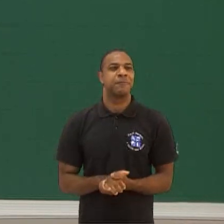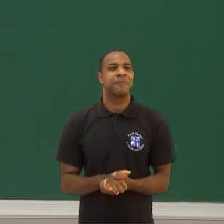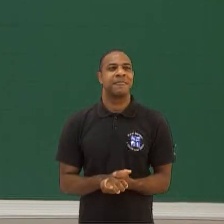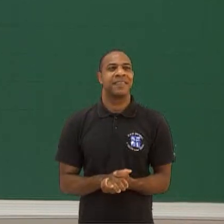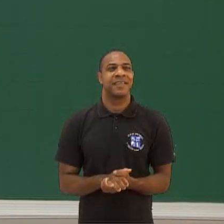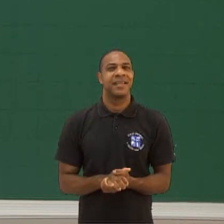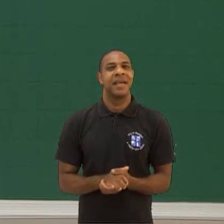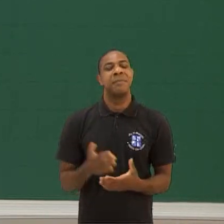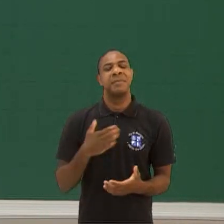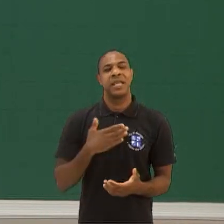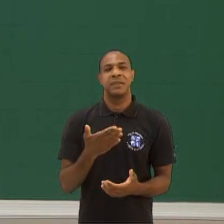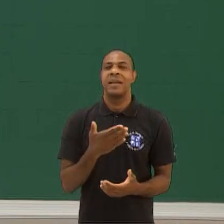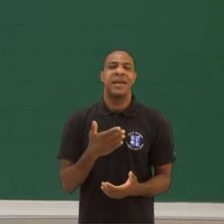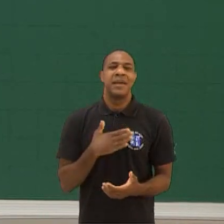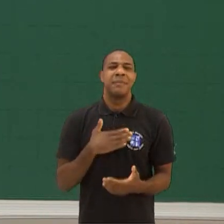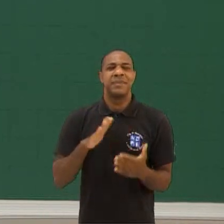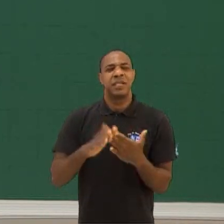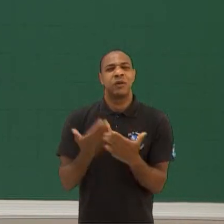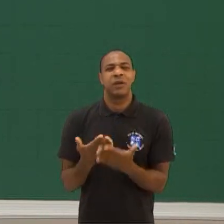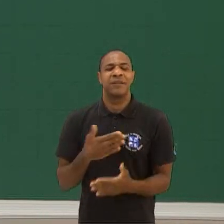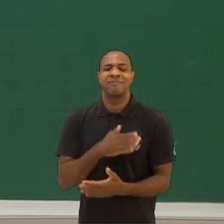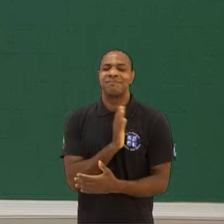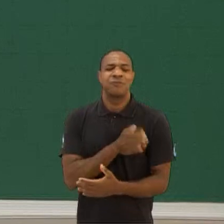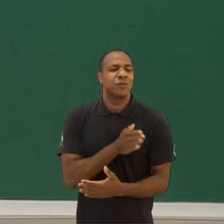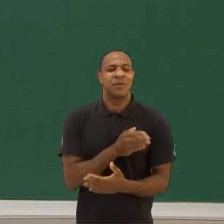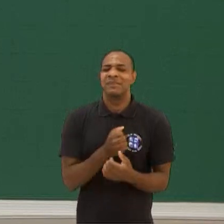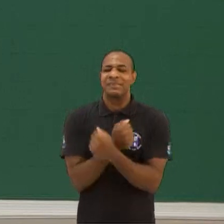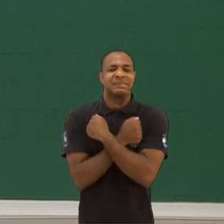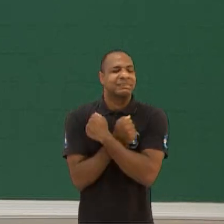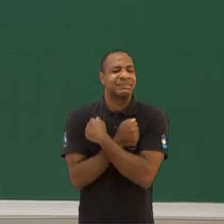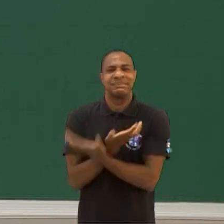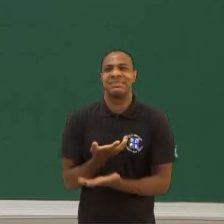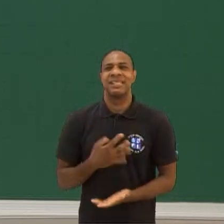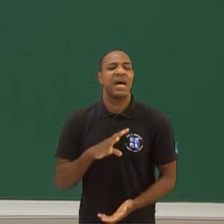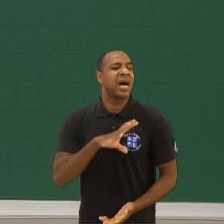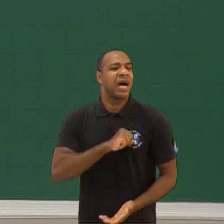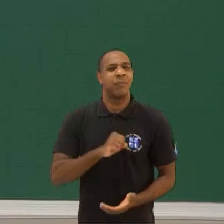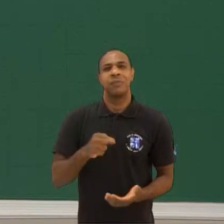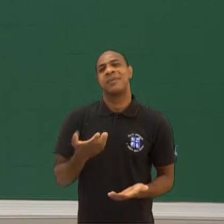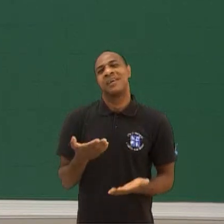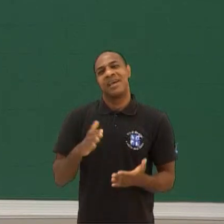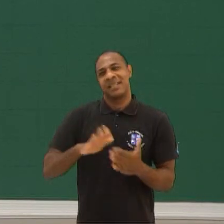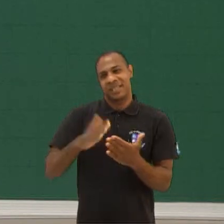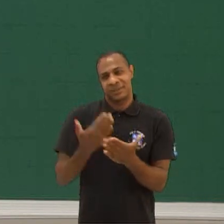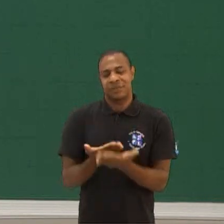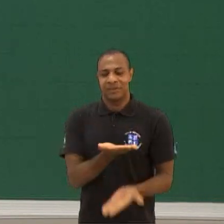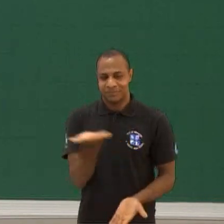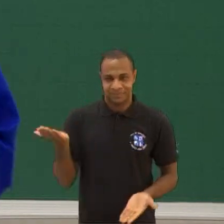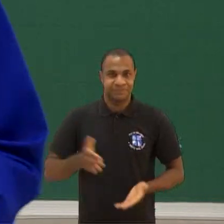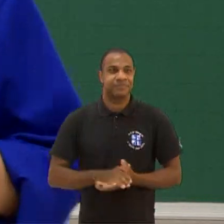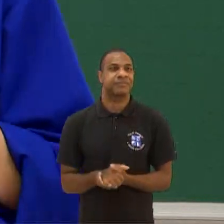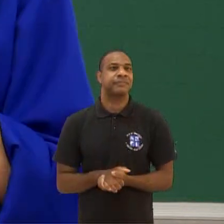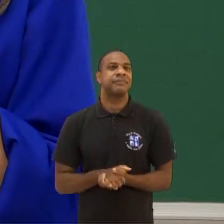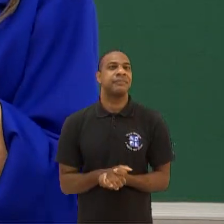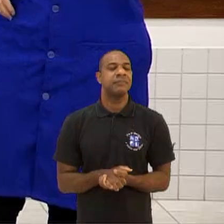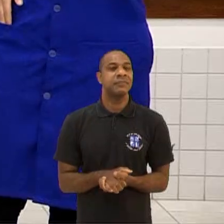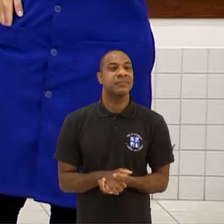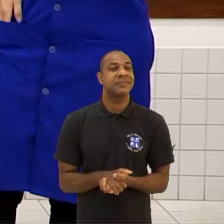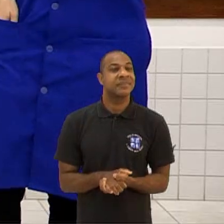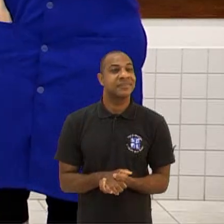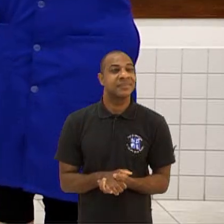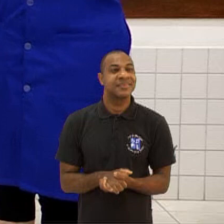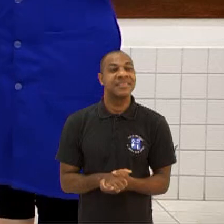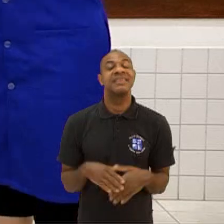coração. Não estou mais lá com vocês, mas o meu coração continua aí. Então, um beijo para todo o pessoal aí do Colégio Protásio de Carvalho. E